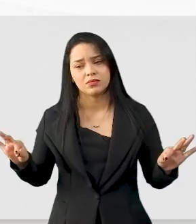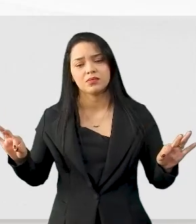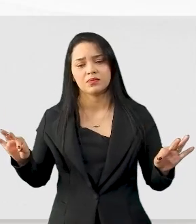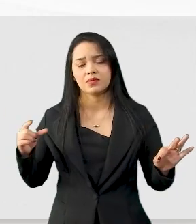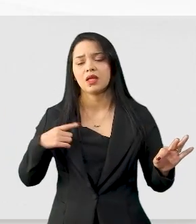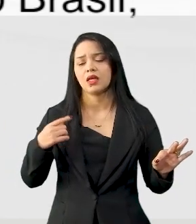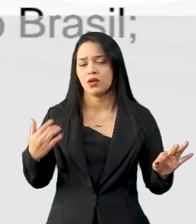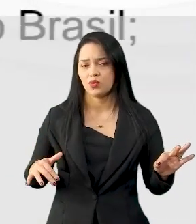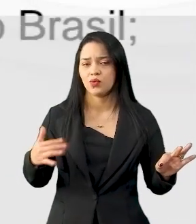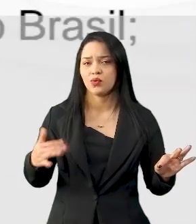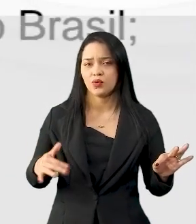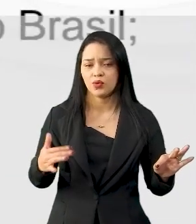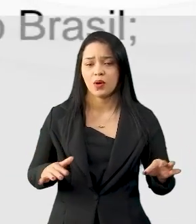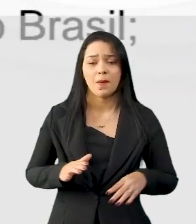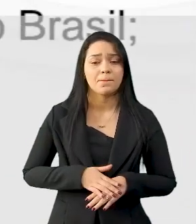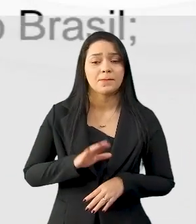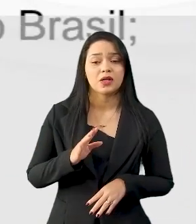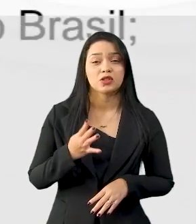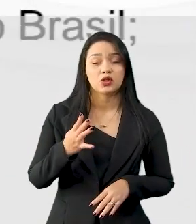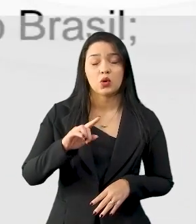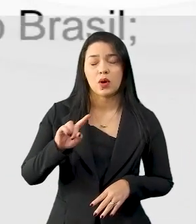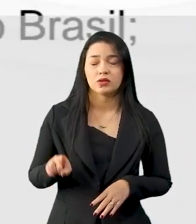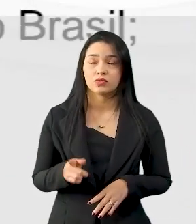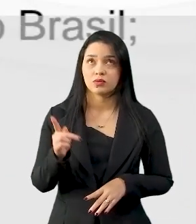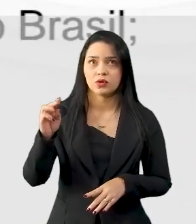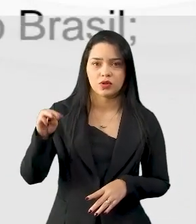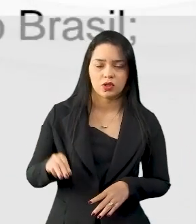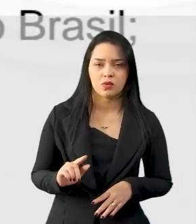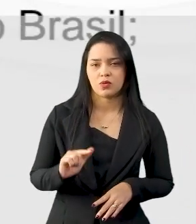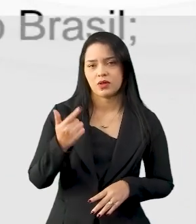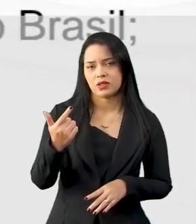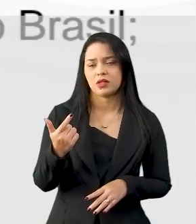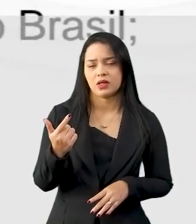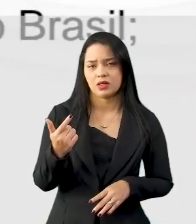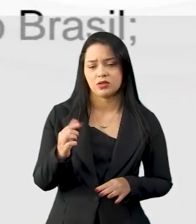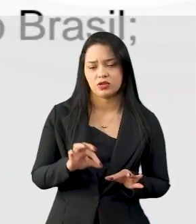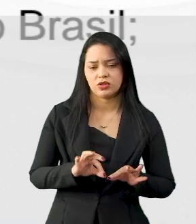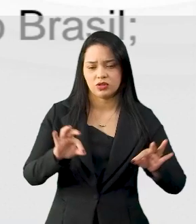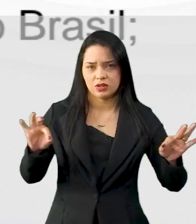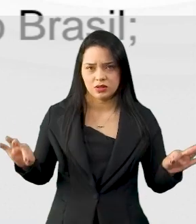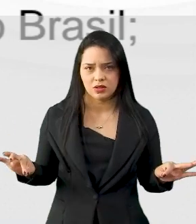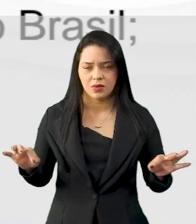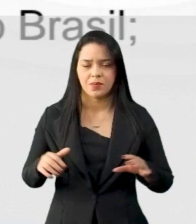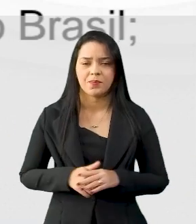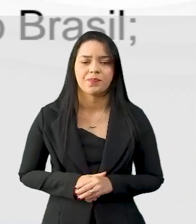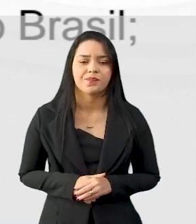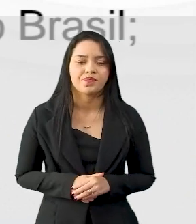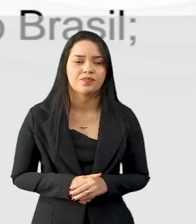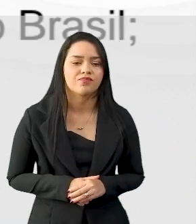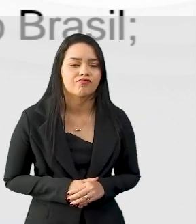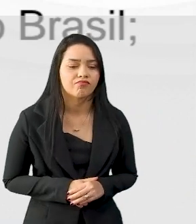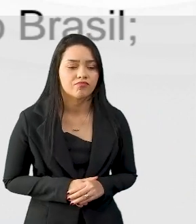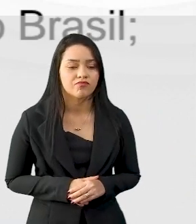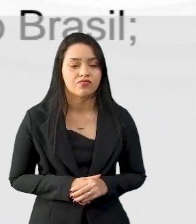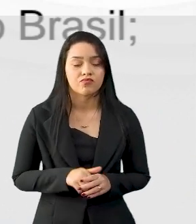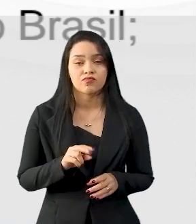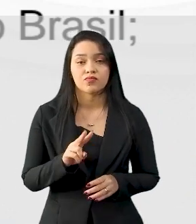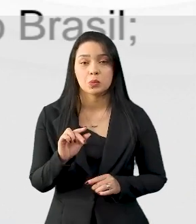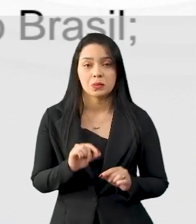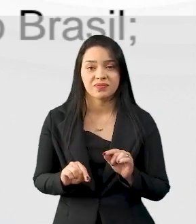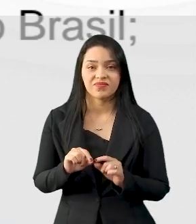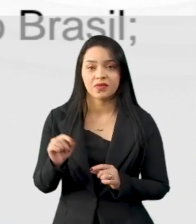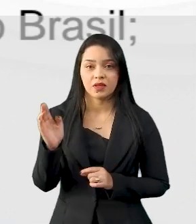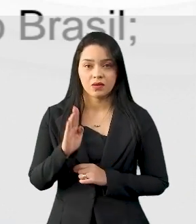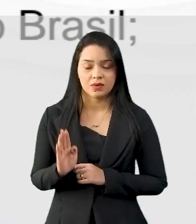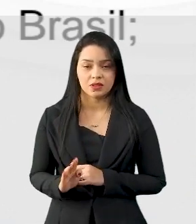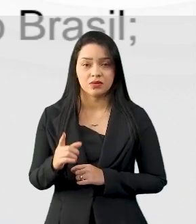como eu disse, ele tem mais de 4.000 quilômetros quadrados de extensão no seu sentido leste-oeste. Isso vai fazer com que o Brasil ele